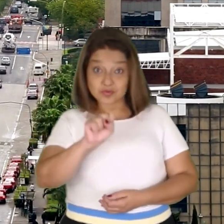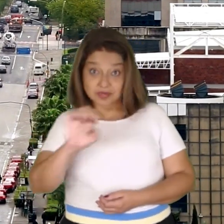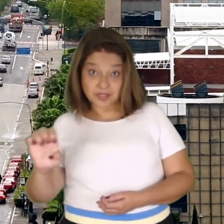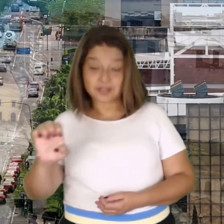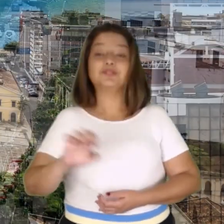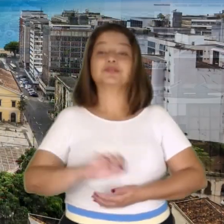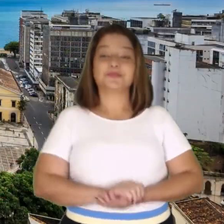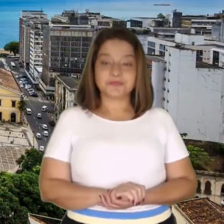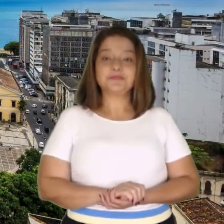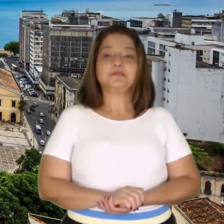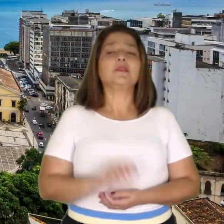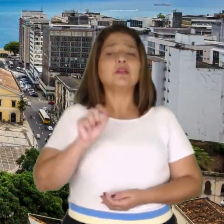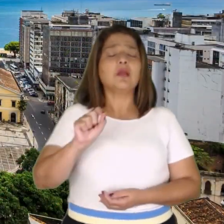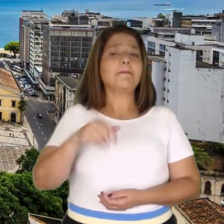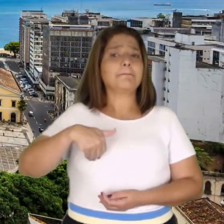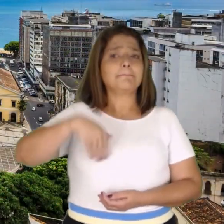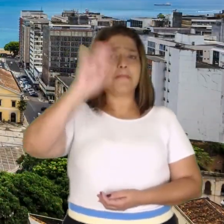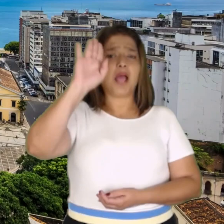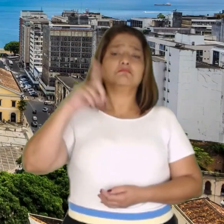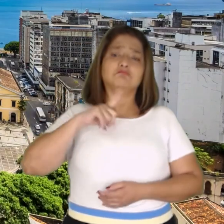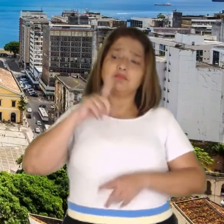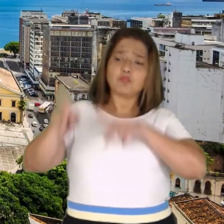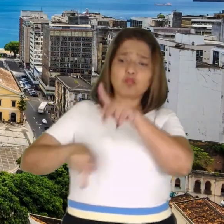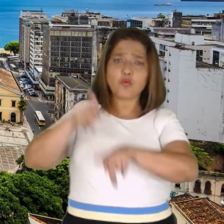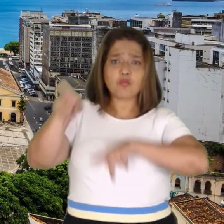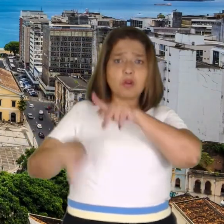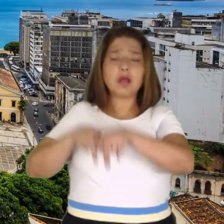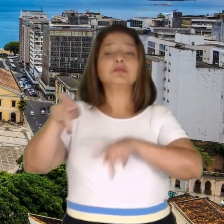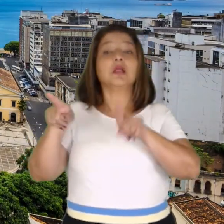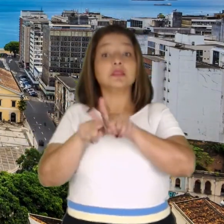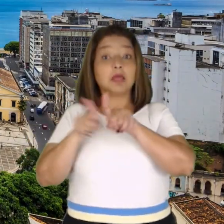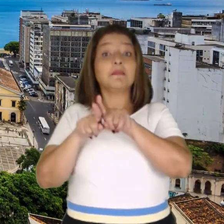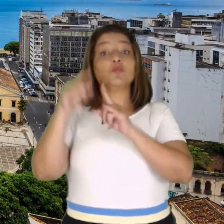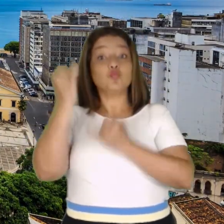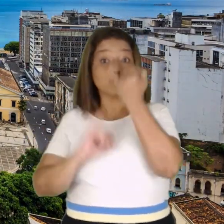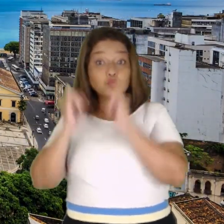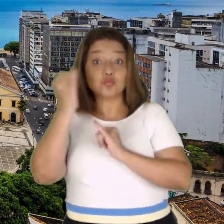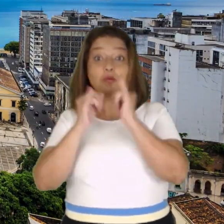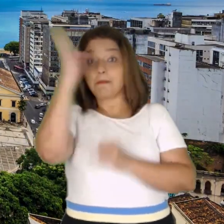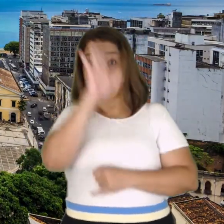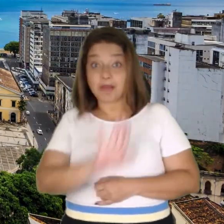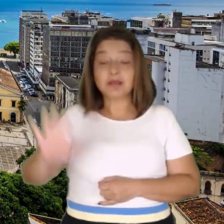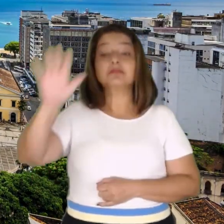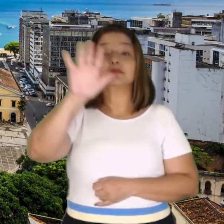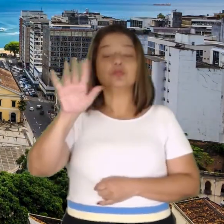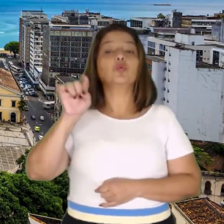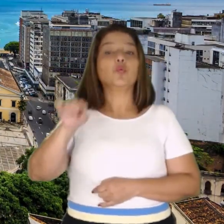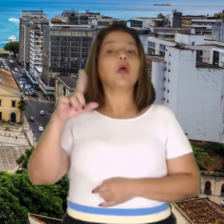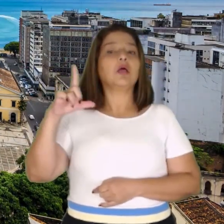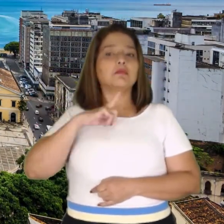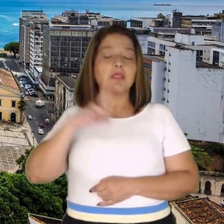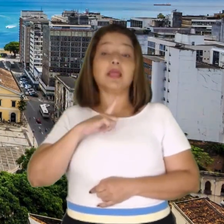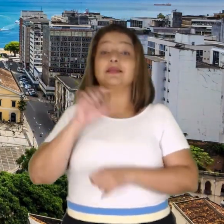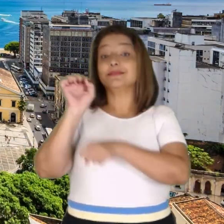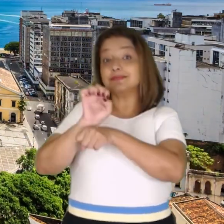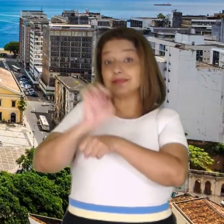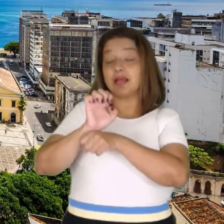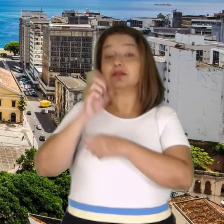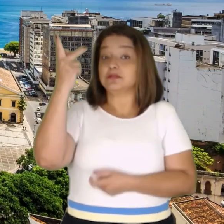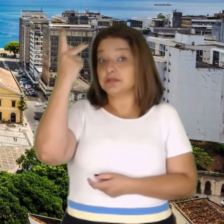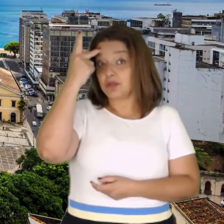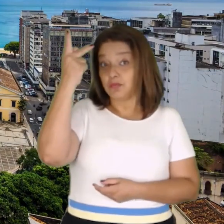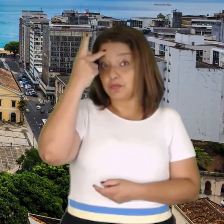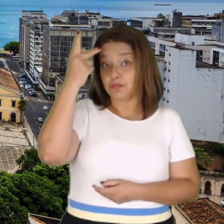Sudeste é a região mais populosa e industrializada do Brasil, composta pelos estados de